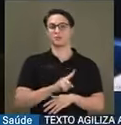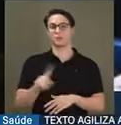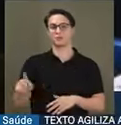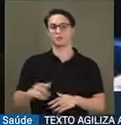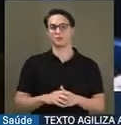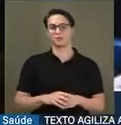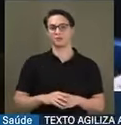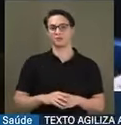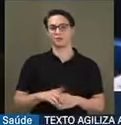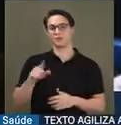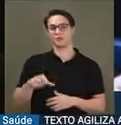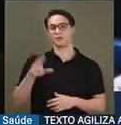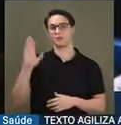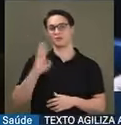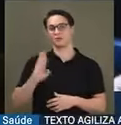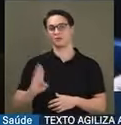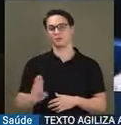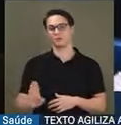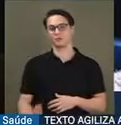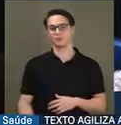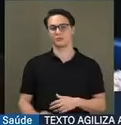A causa é o Brasil.